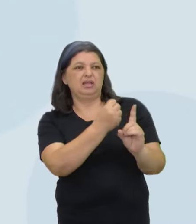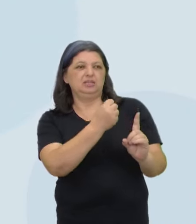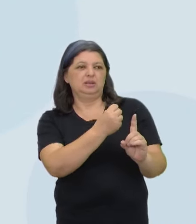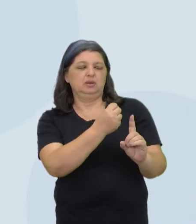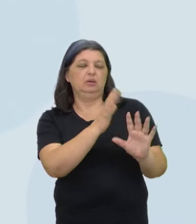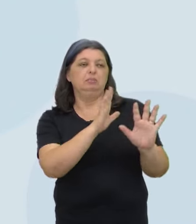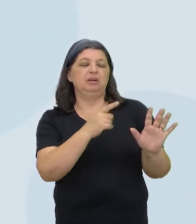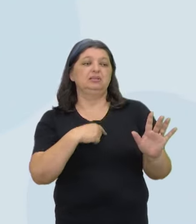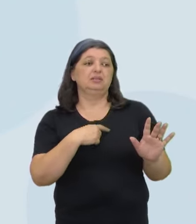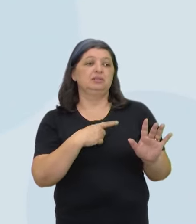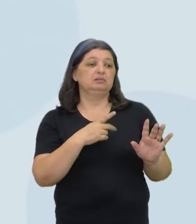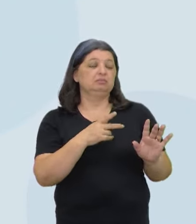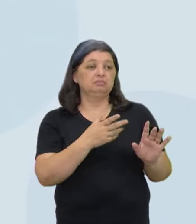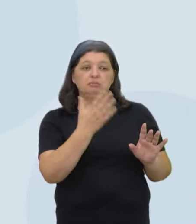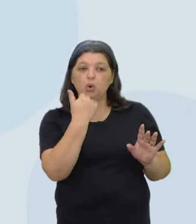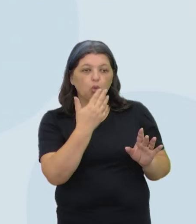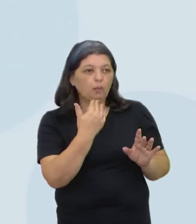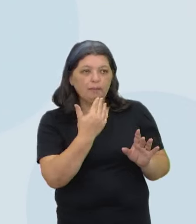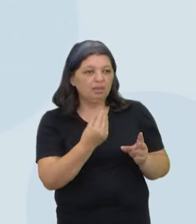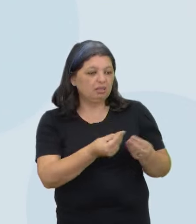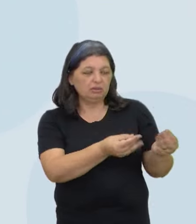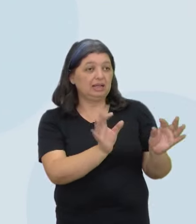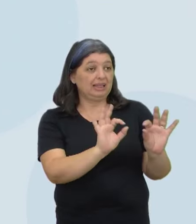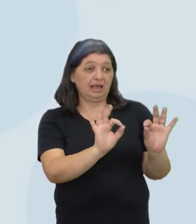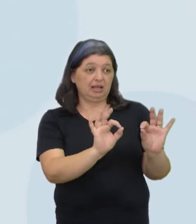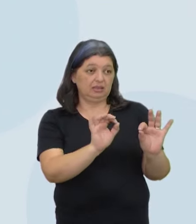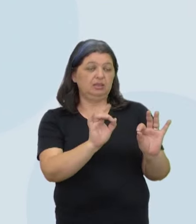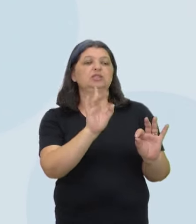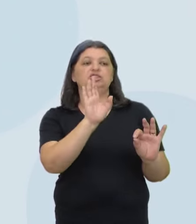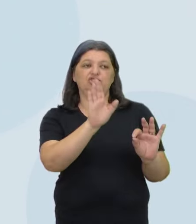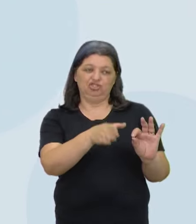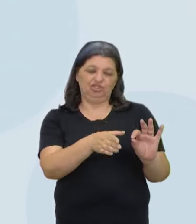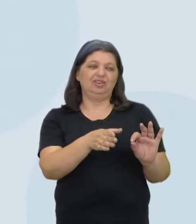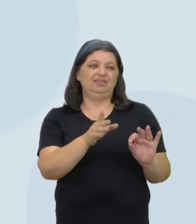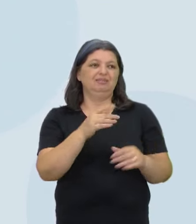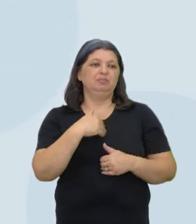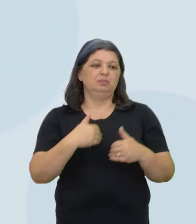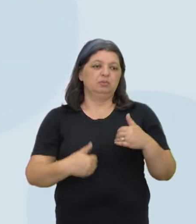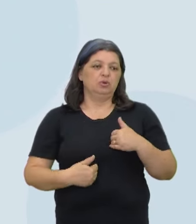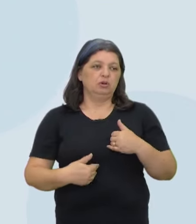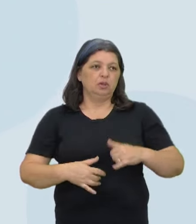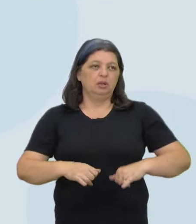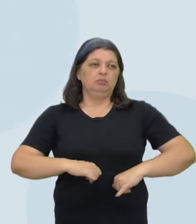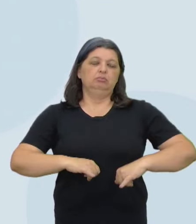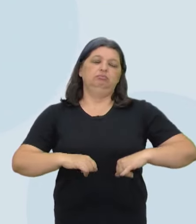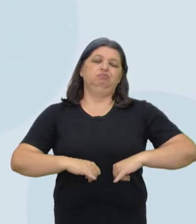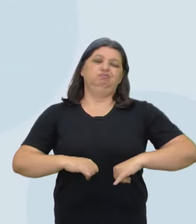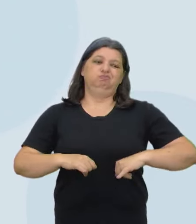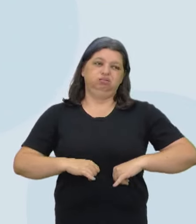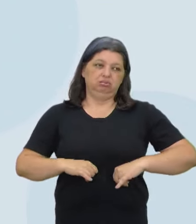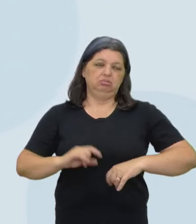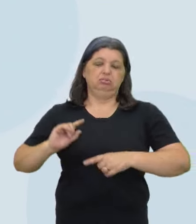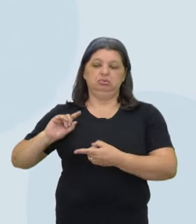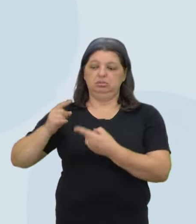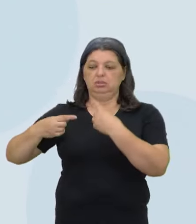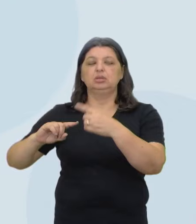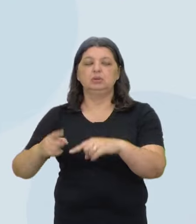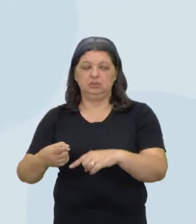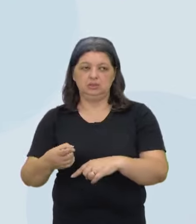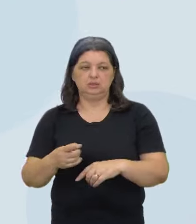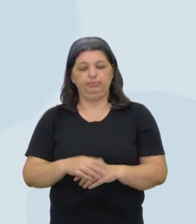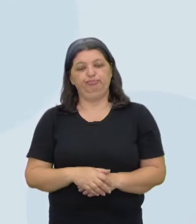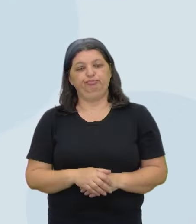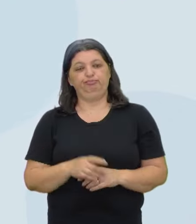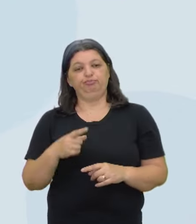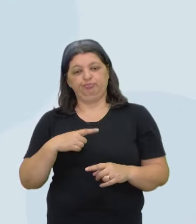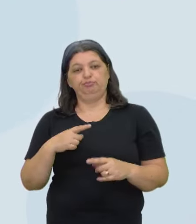de eu deixar ele sem comida já está fazendo com que o corpo dele sofra. As consequências são físicas, tá? Então, a gente tem a